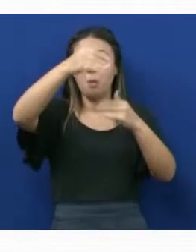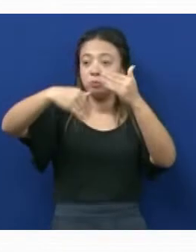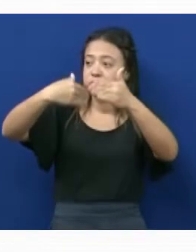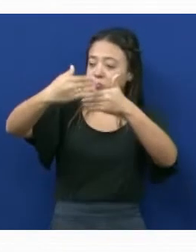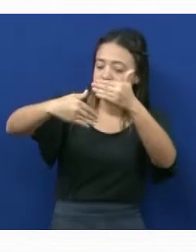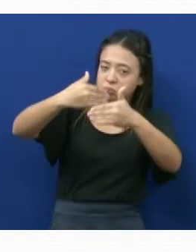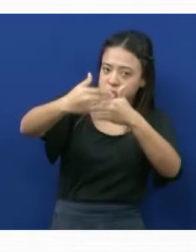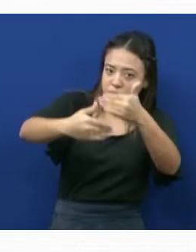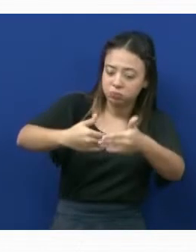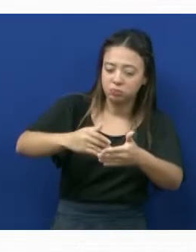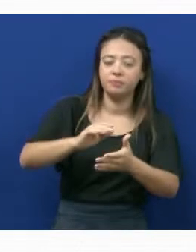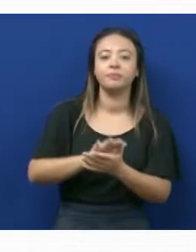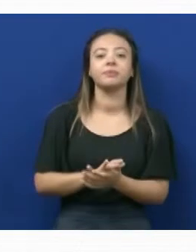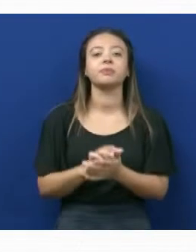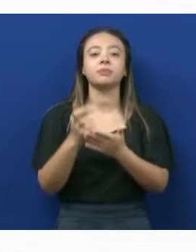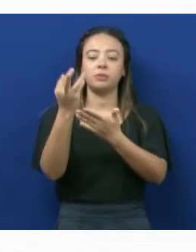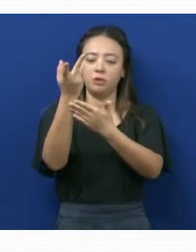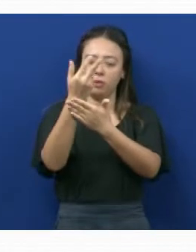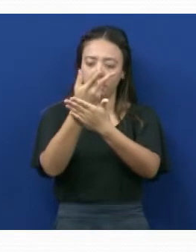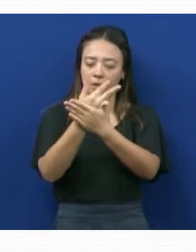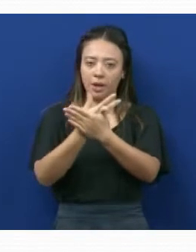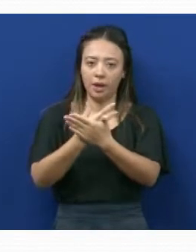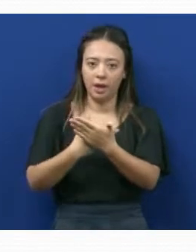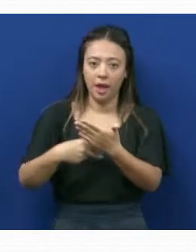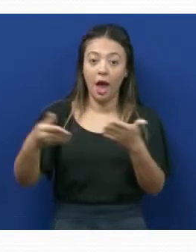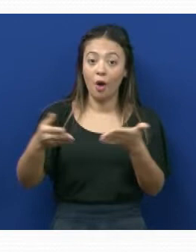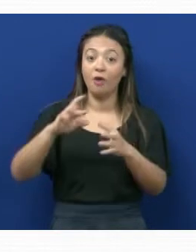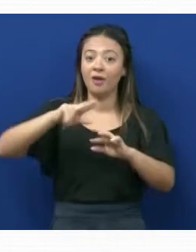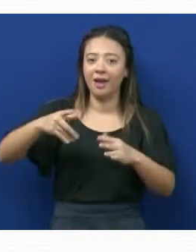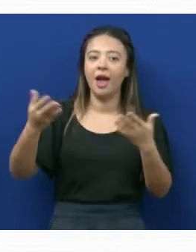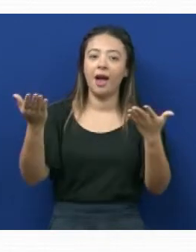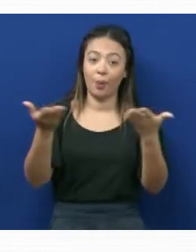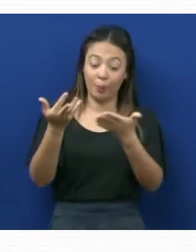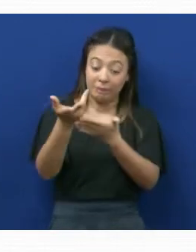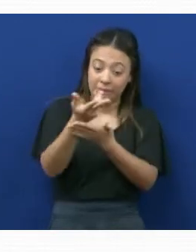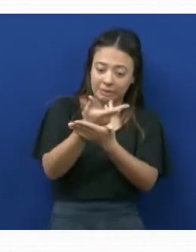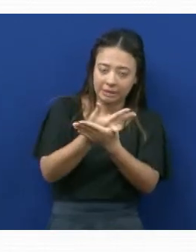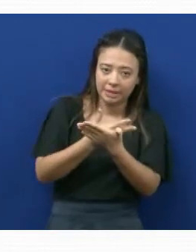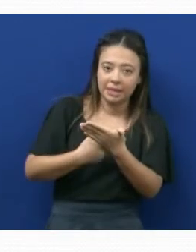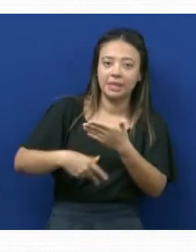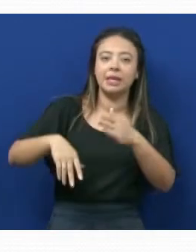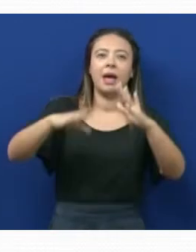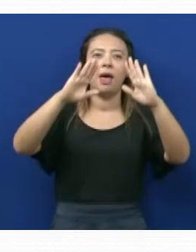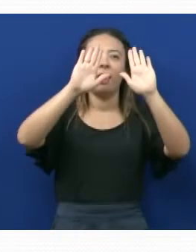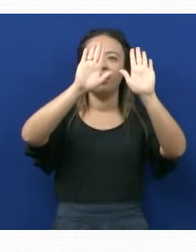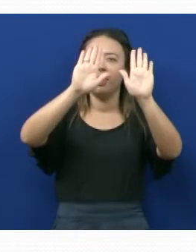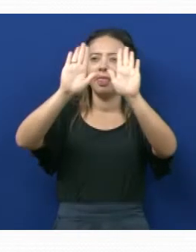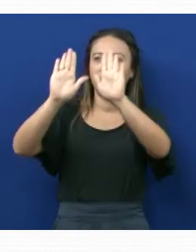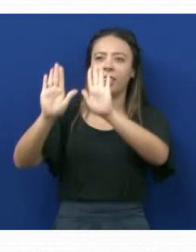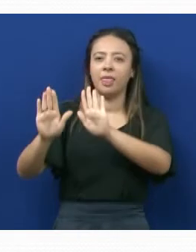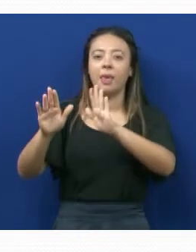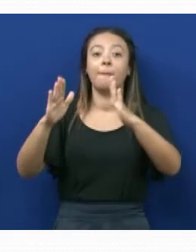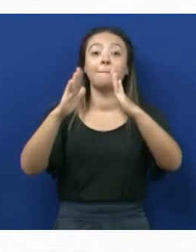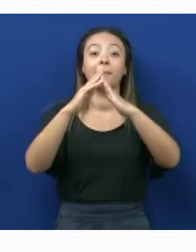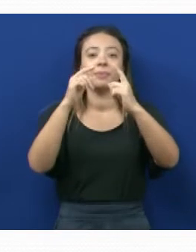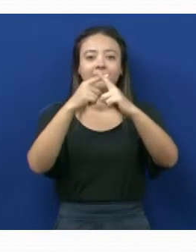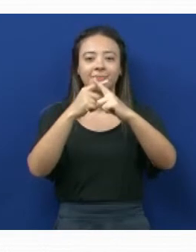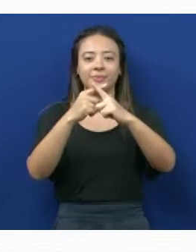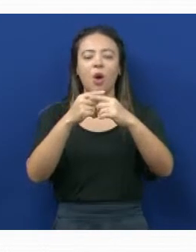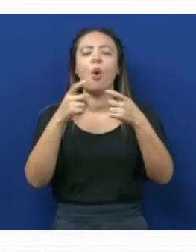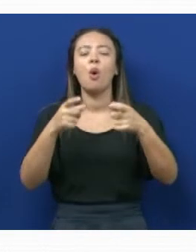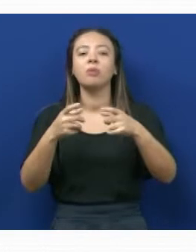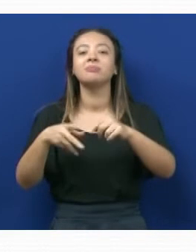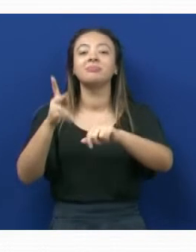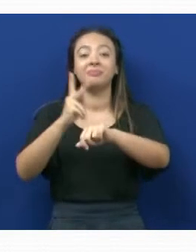Foi pintado nas paredes da igreja, certo? Então, que tipo de pintura era essa? Os vitrais,